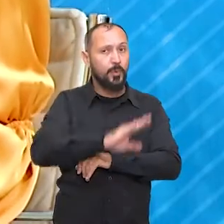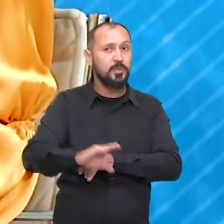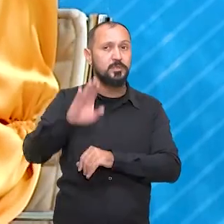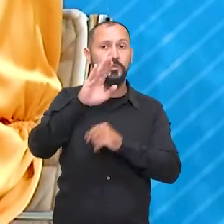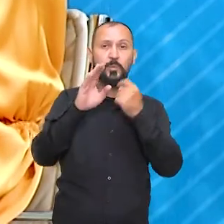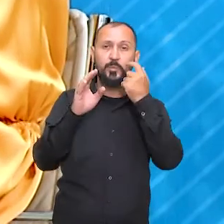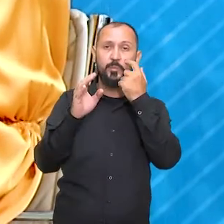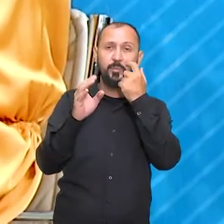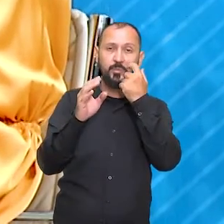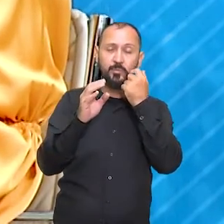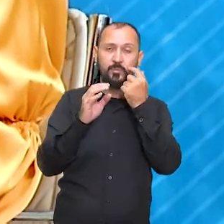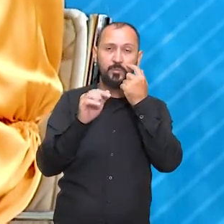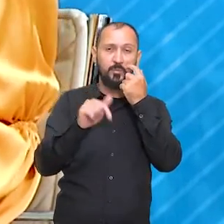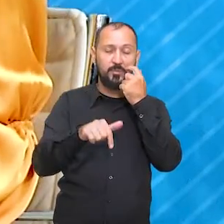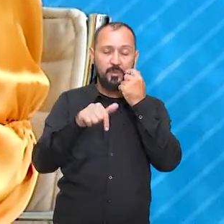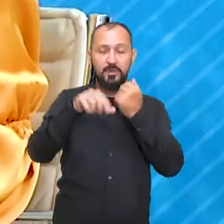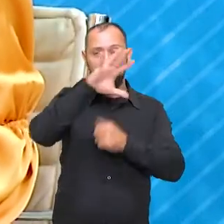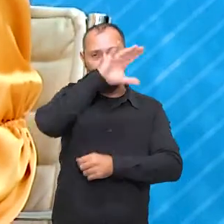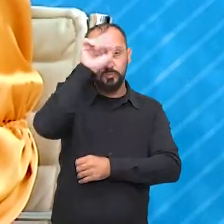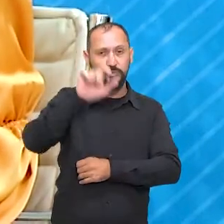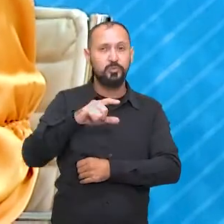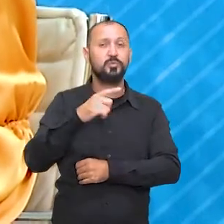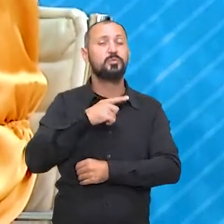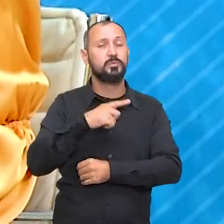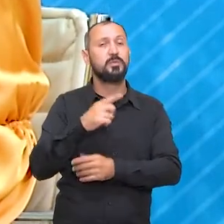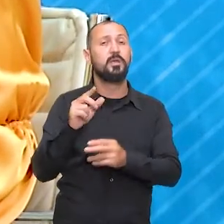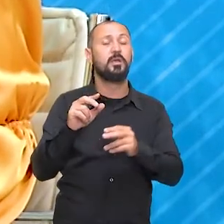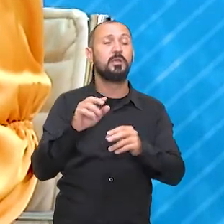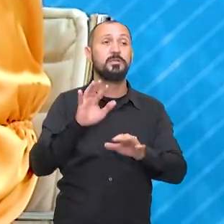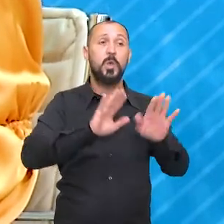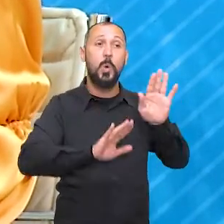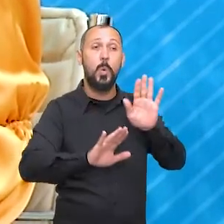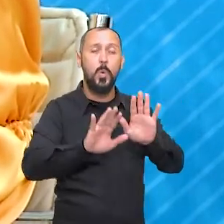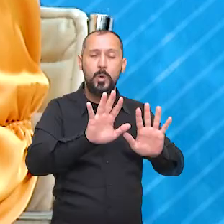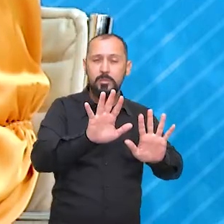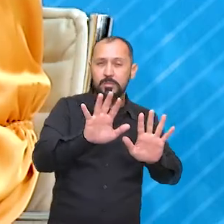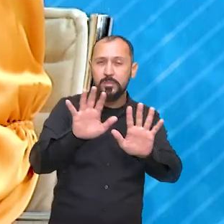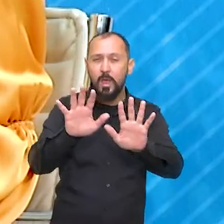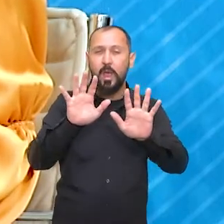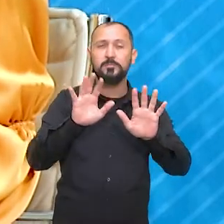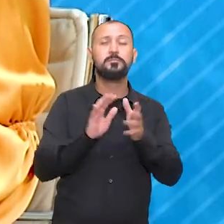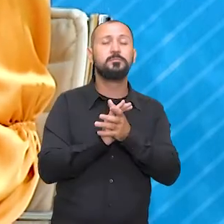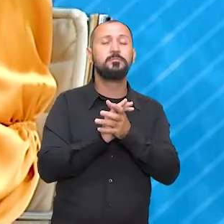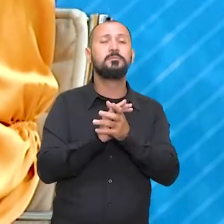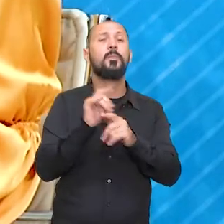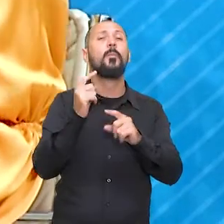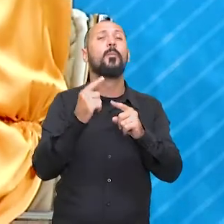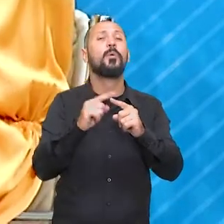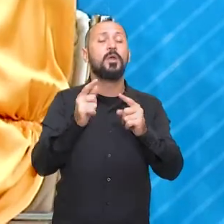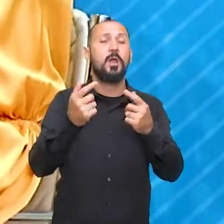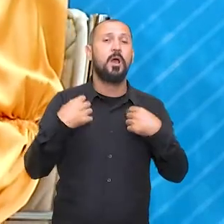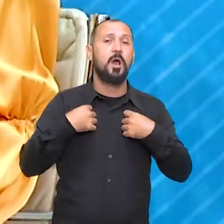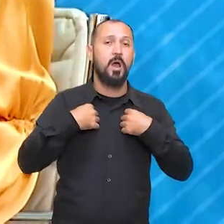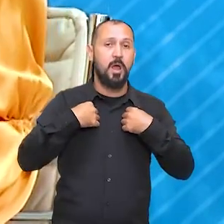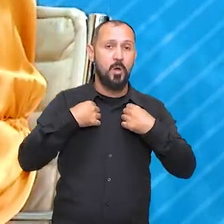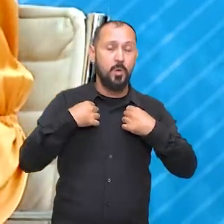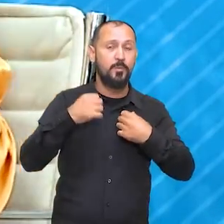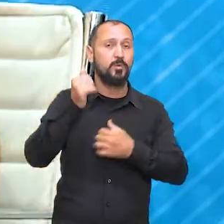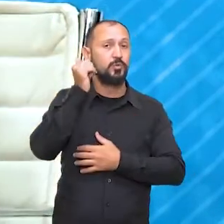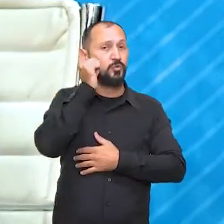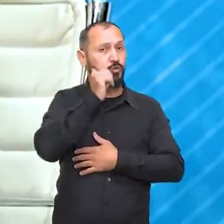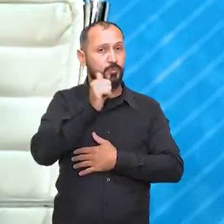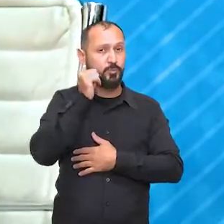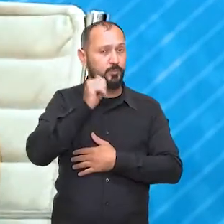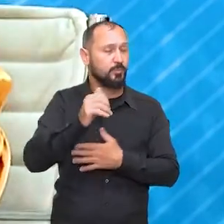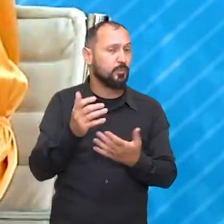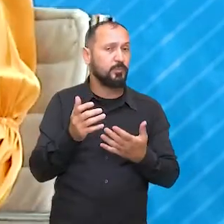assédio. Aqui também, em Mato Grosso do Sul, tem esse cuidado, esse olhar, porque as vestimentas de uma